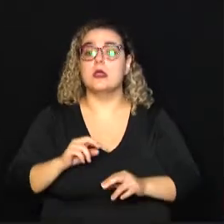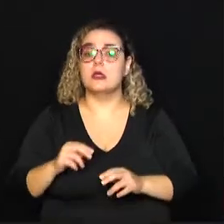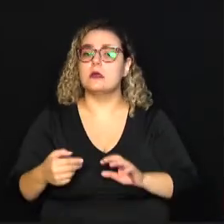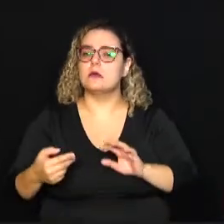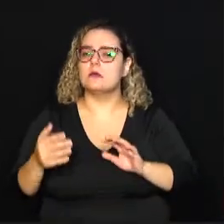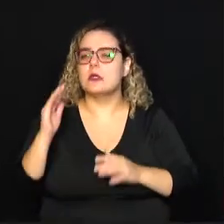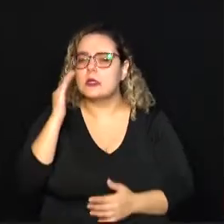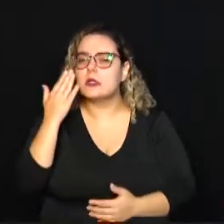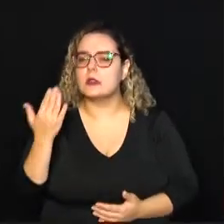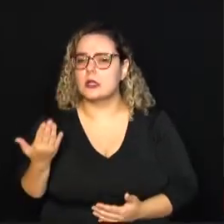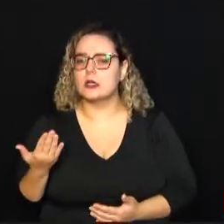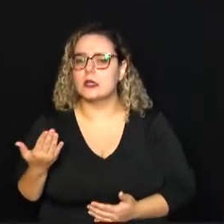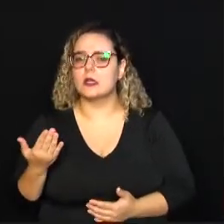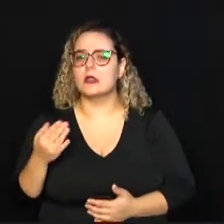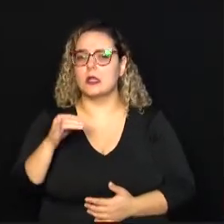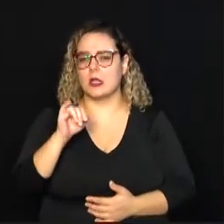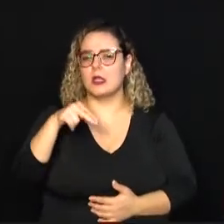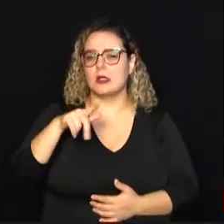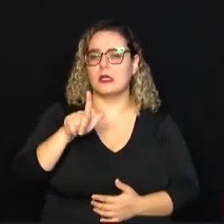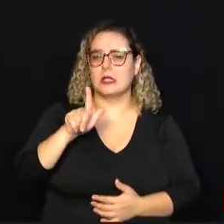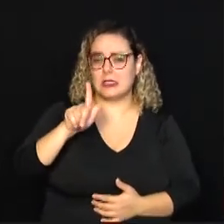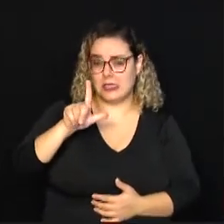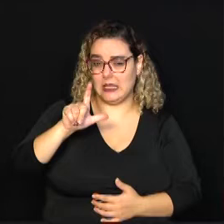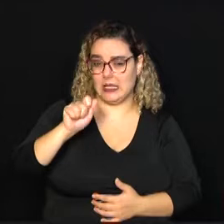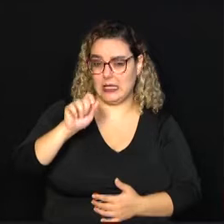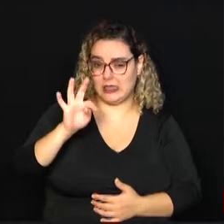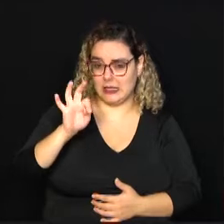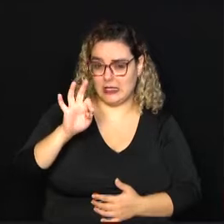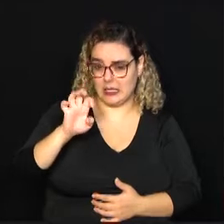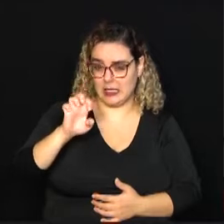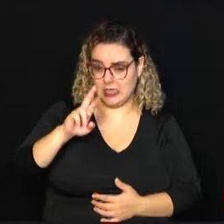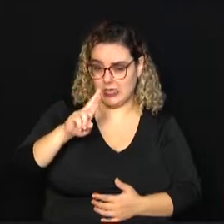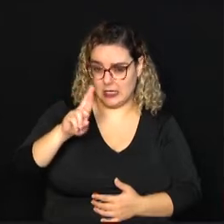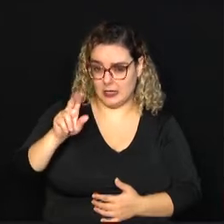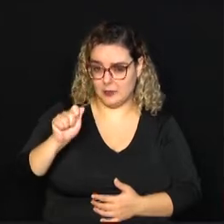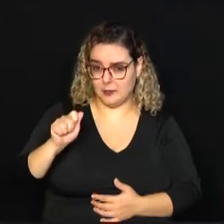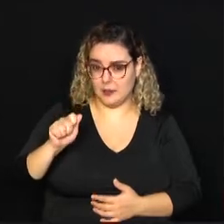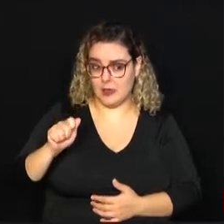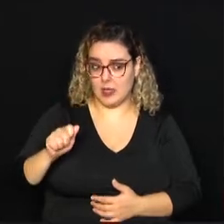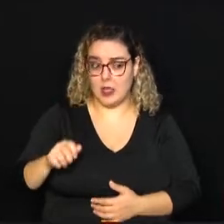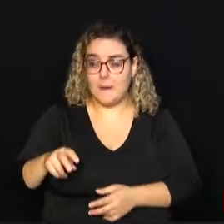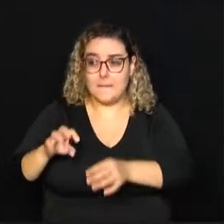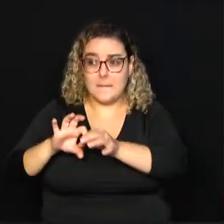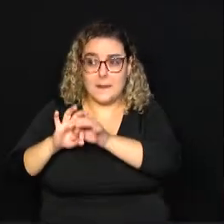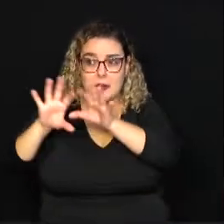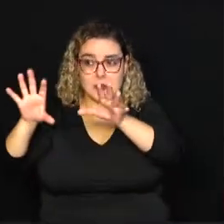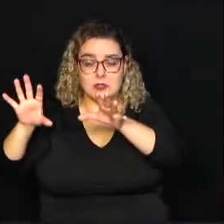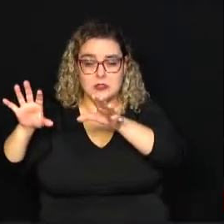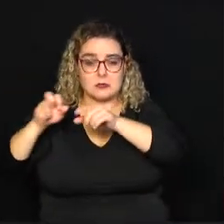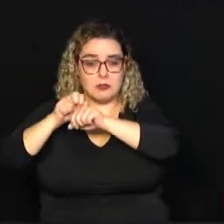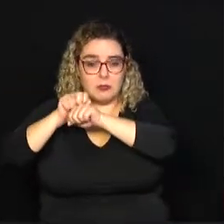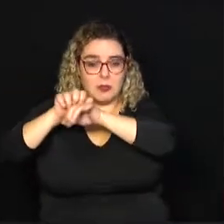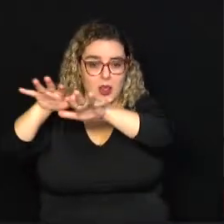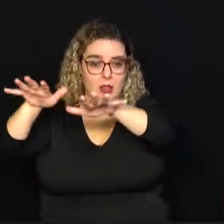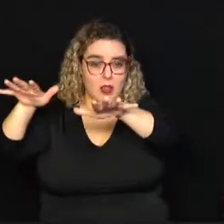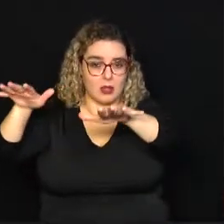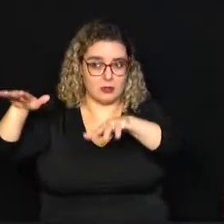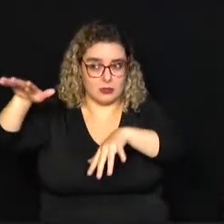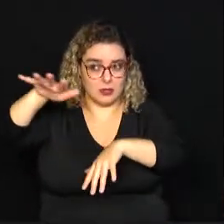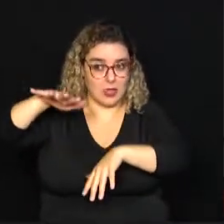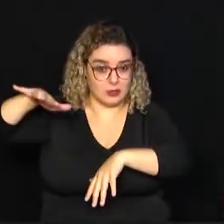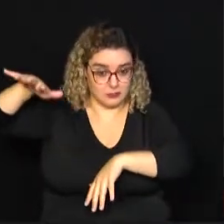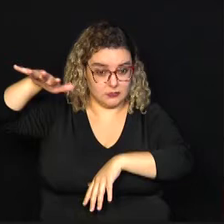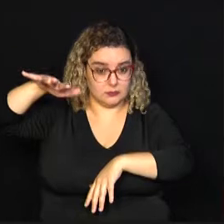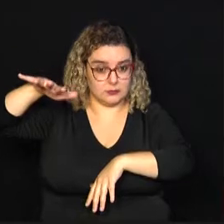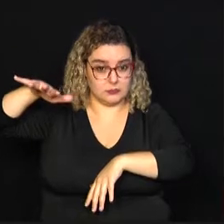estava permitindo que o vírus circulasse mais rapidamente lá na Inglaterra. Muito rapidamente, vale dizer,